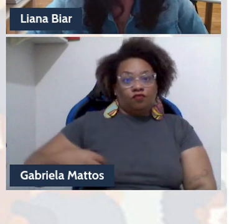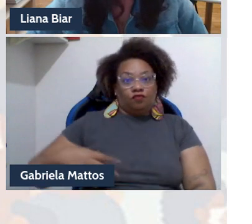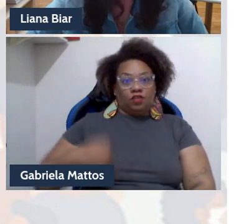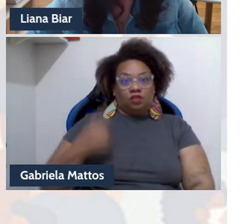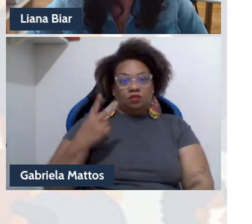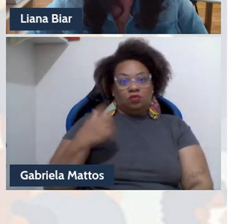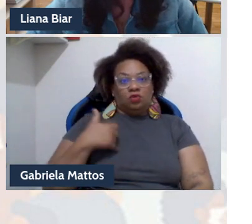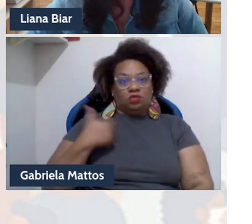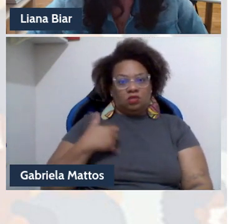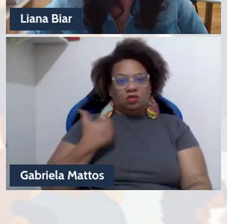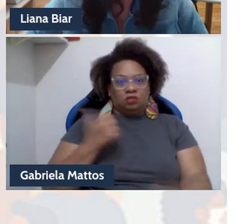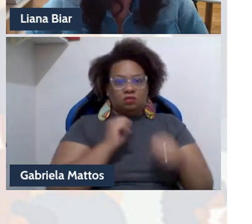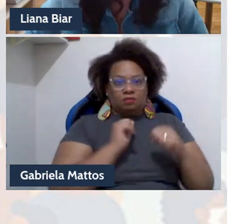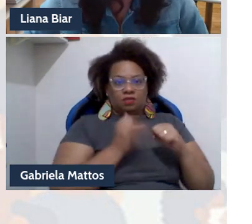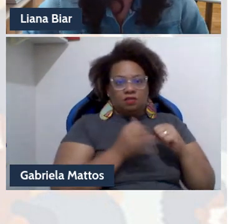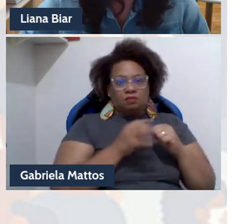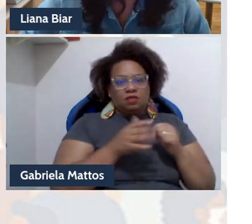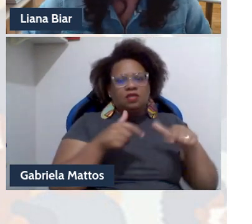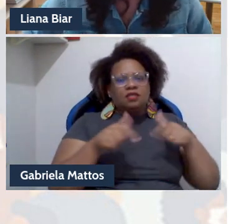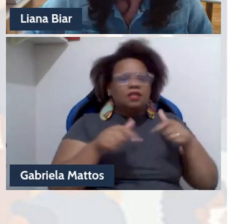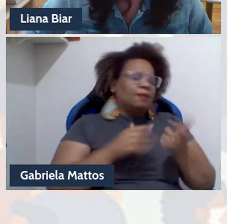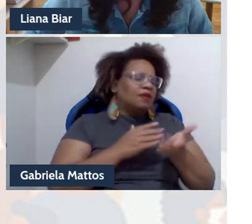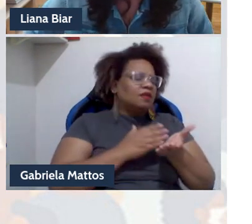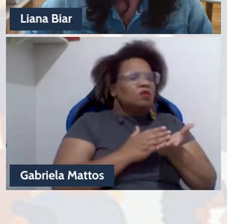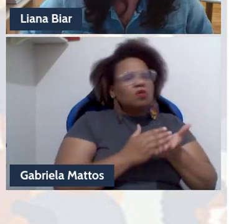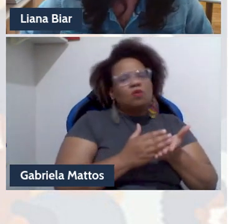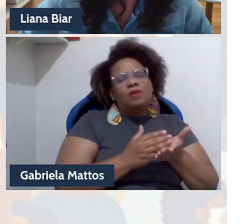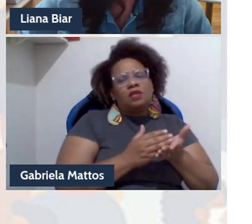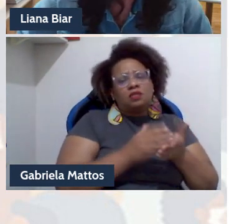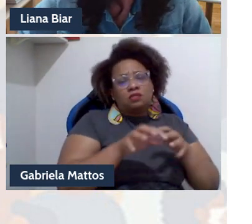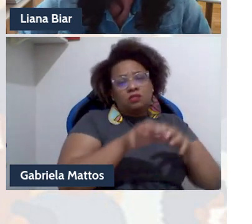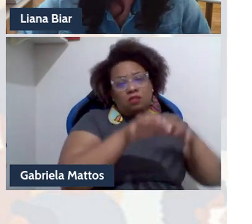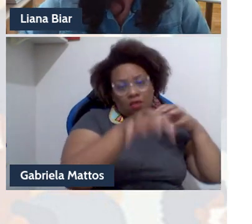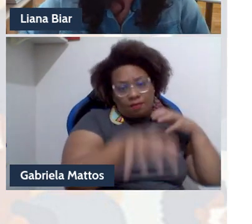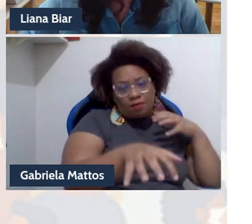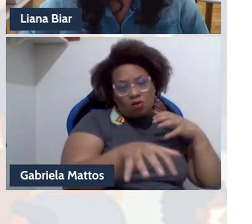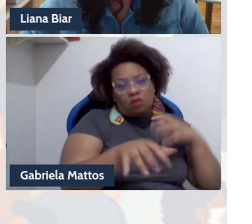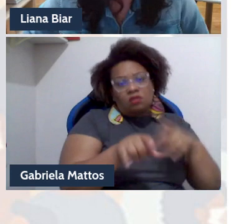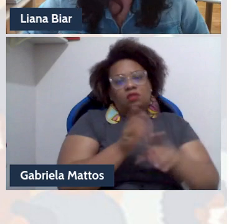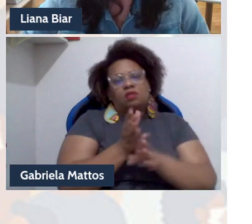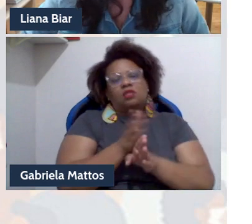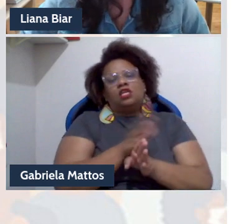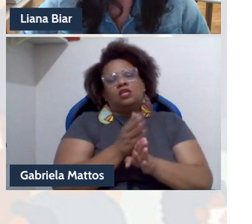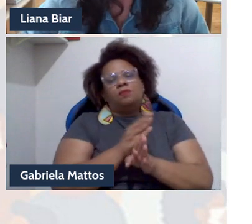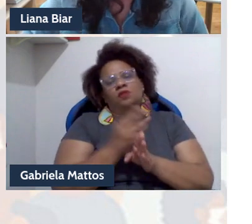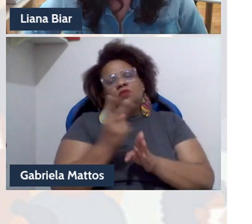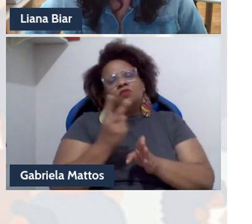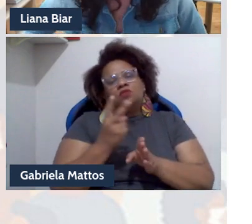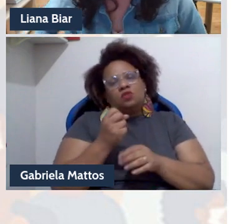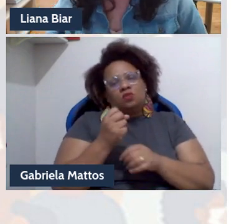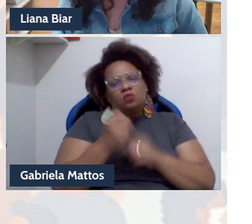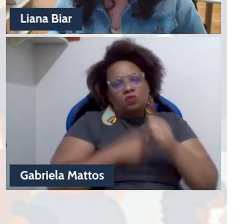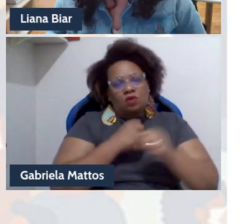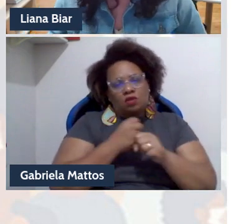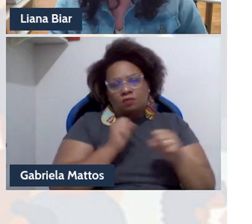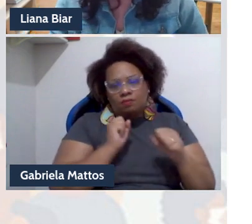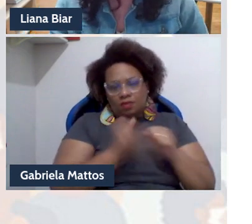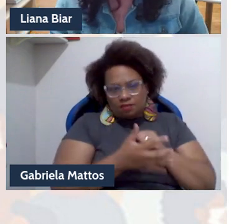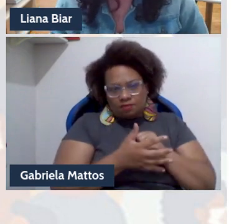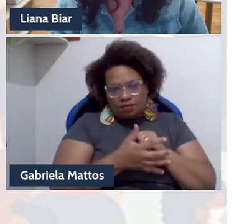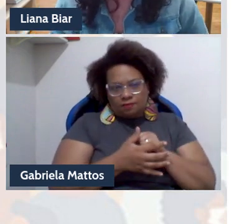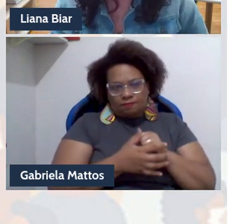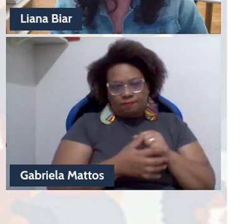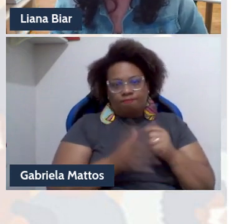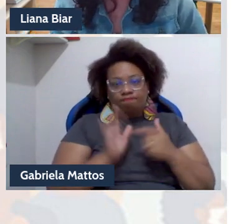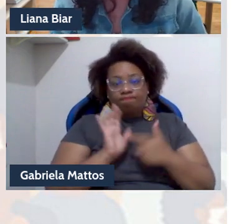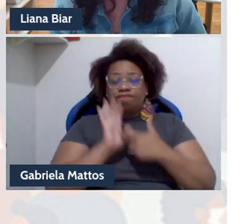que trabalhou remotamente no início da pandemia e trabalhou de maneira híbrida no segundo ano da pandemia. Eu também quero apresentar